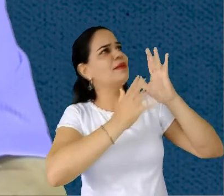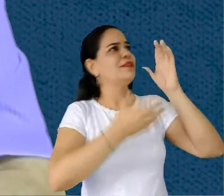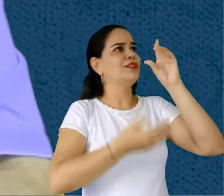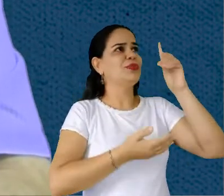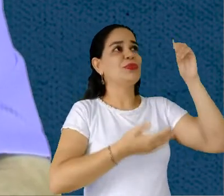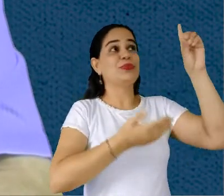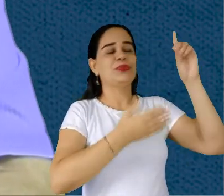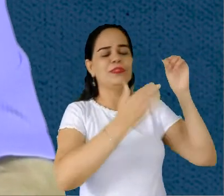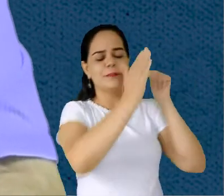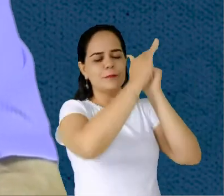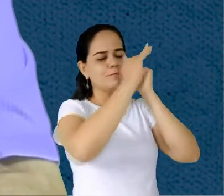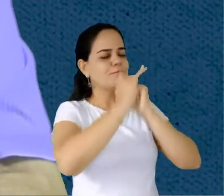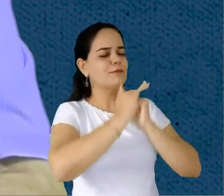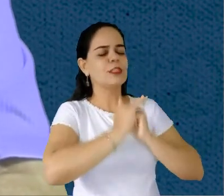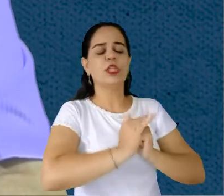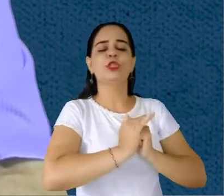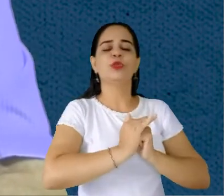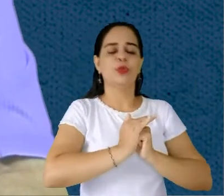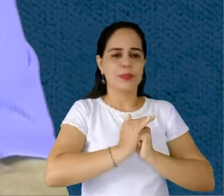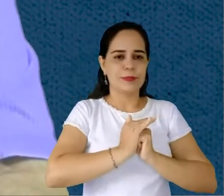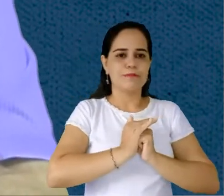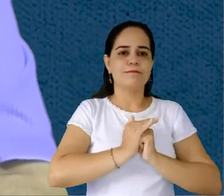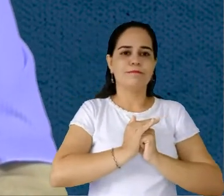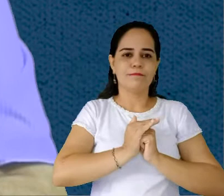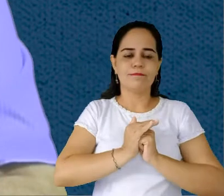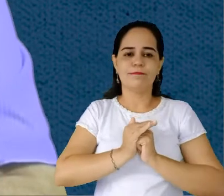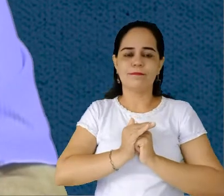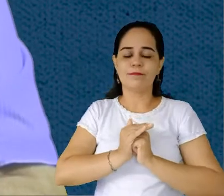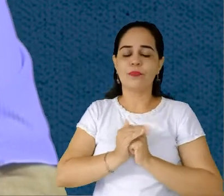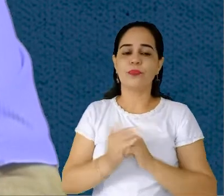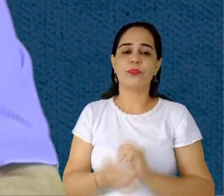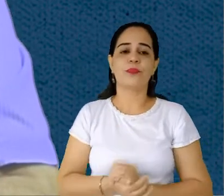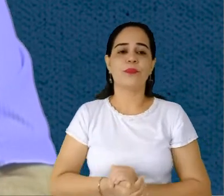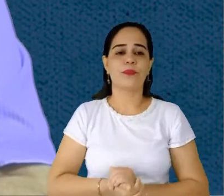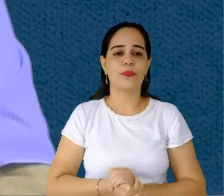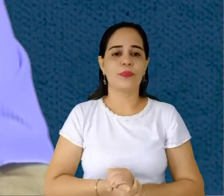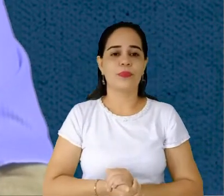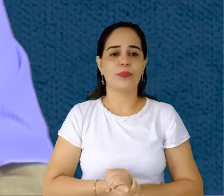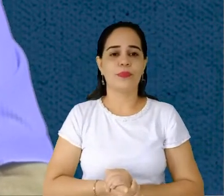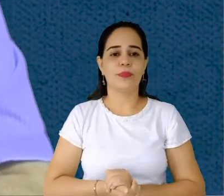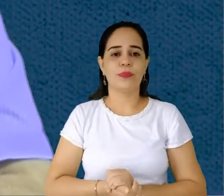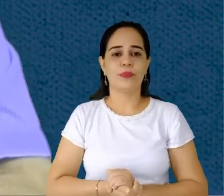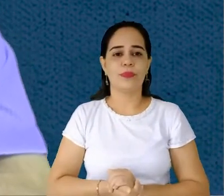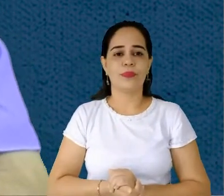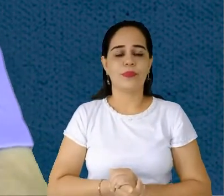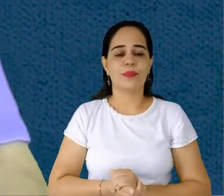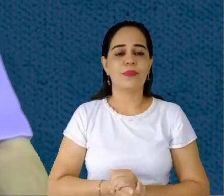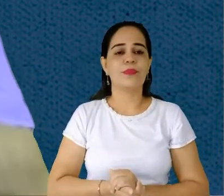com Deus, são adoradores do Deus vivo. Tá?